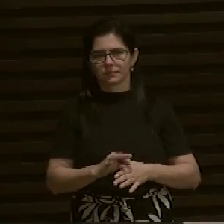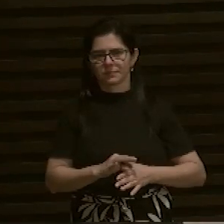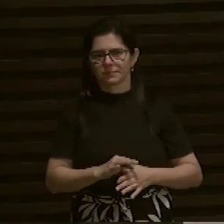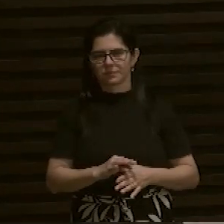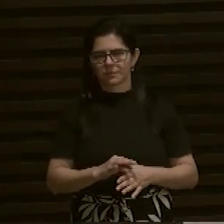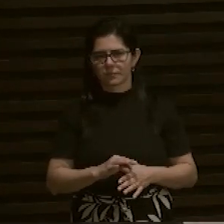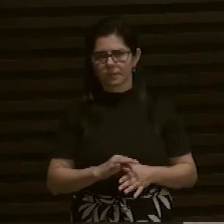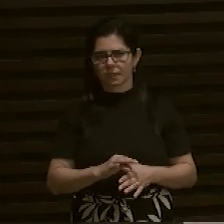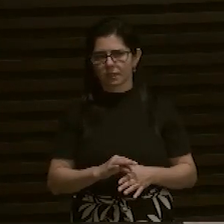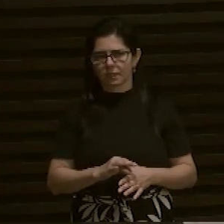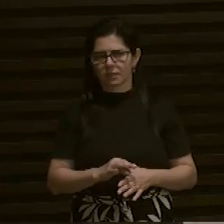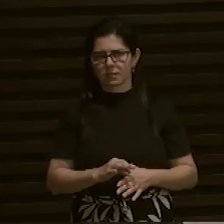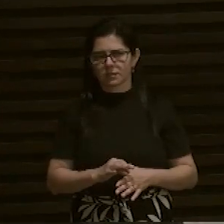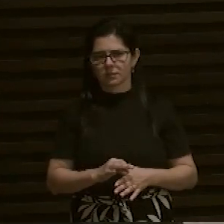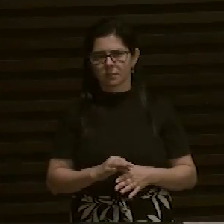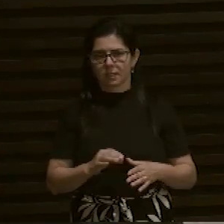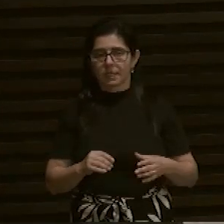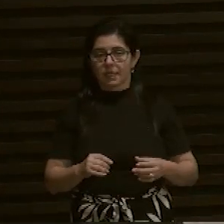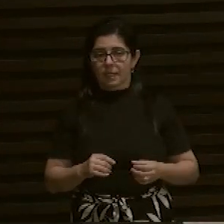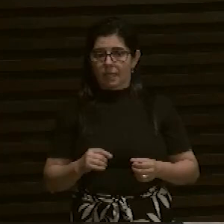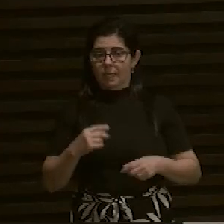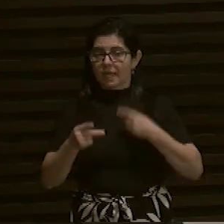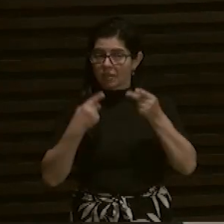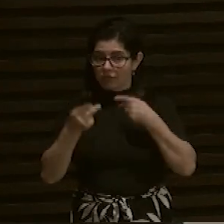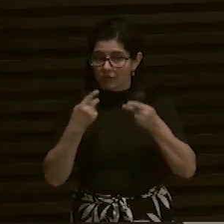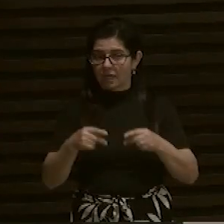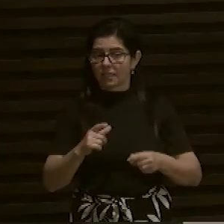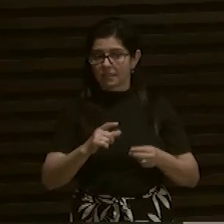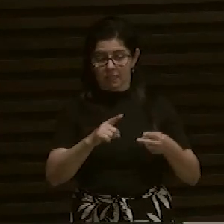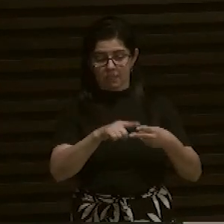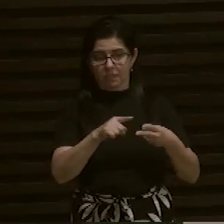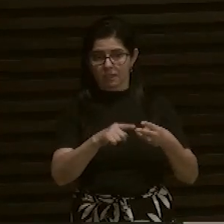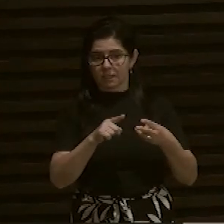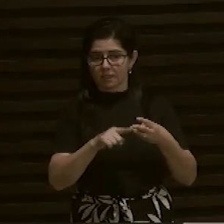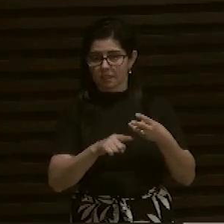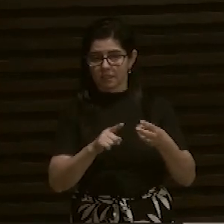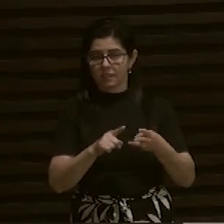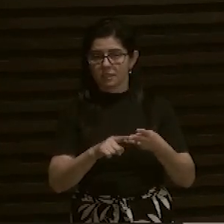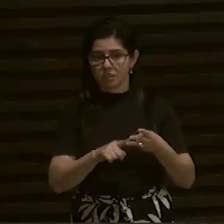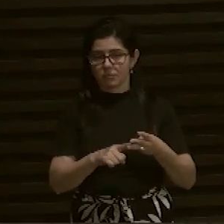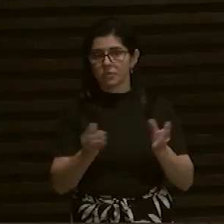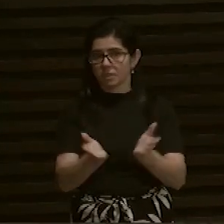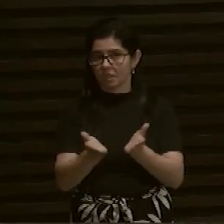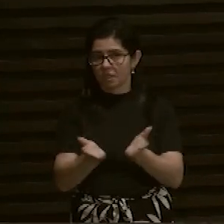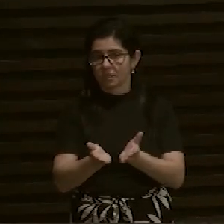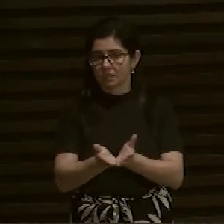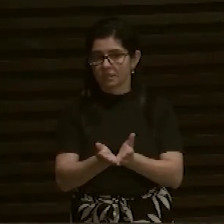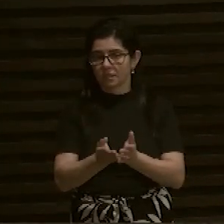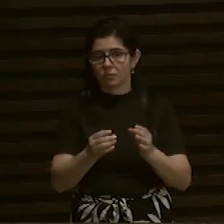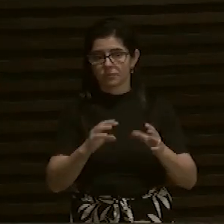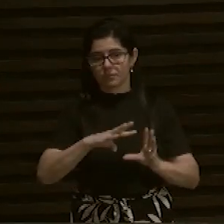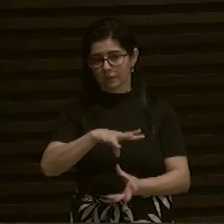muitas igrejas aqui, que existem 3 tipos de cristão. Existe o cristão mundano, carnal, que é esse que ele falou